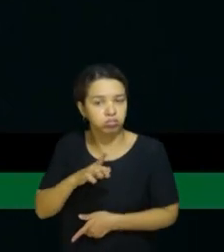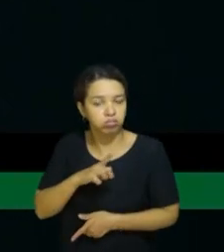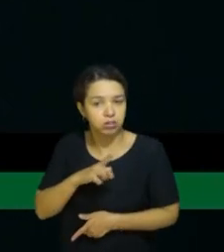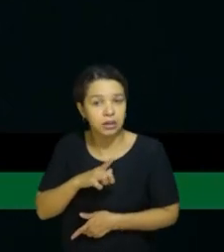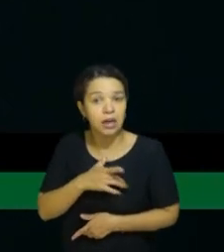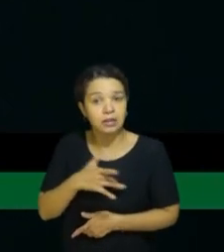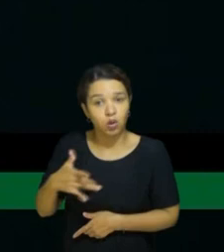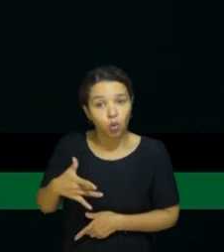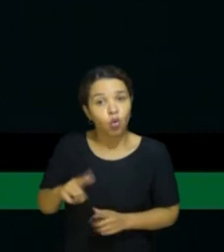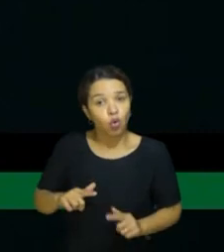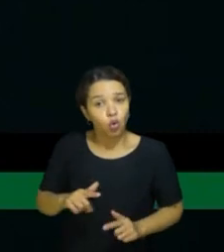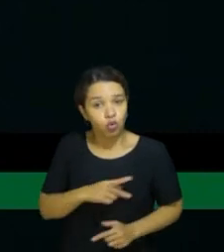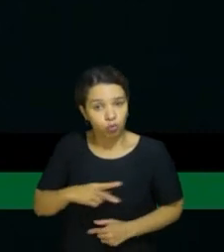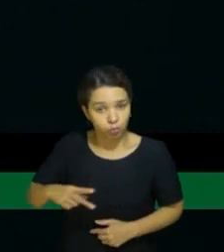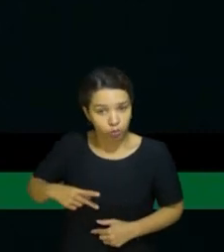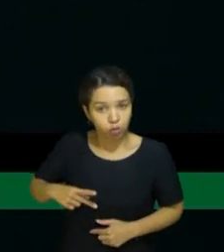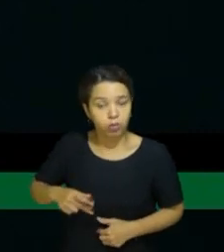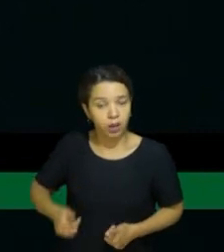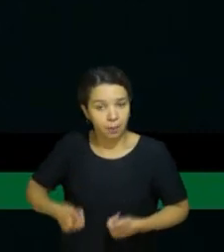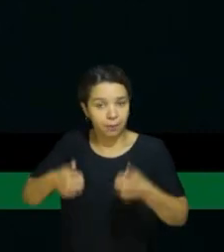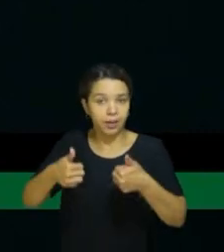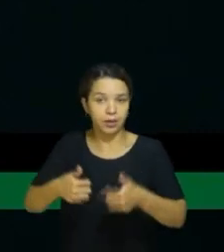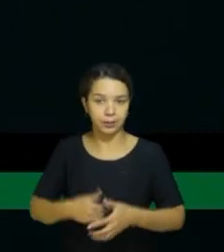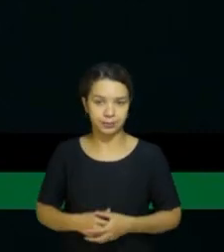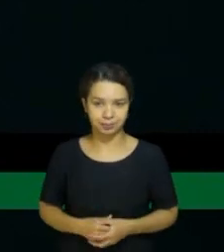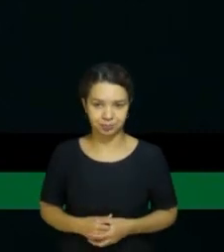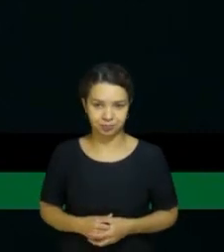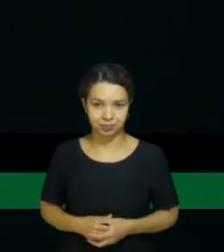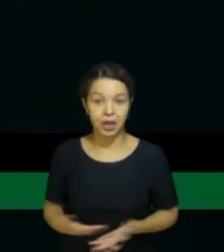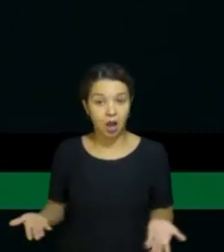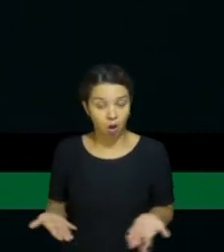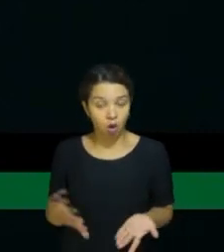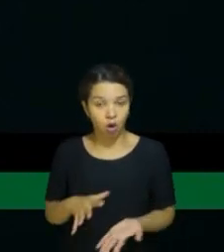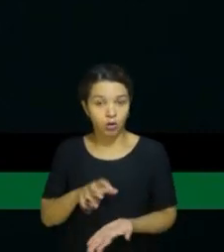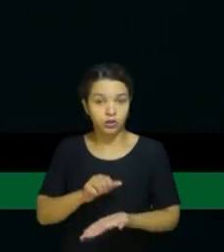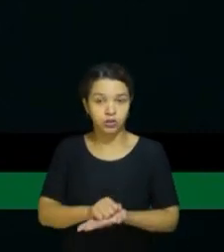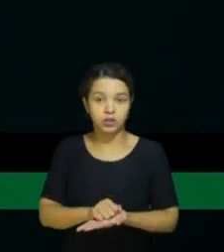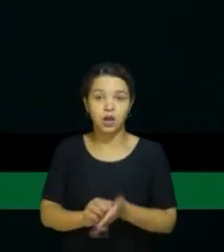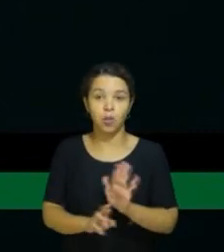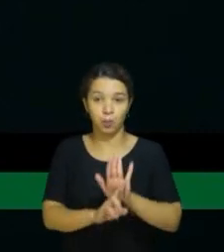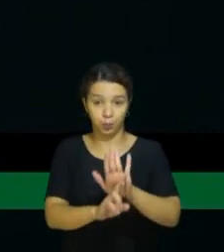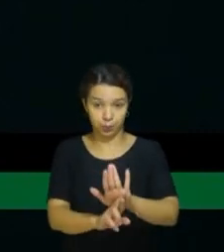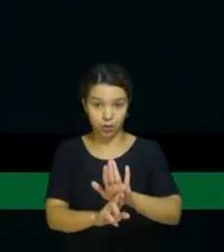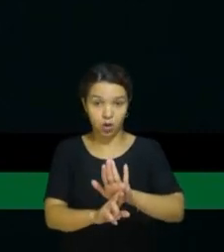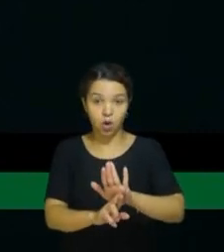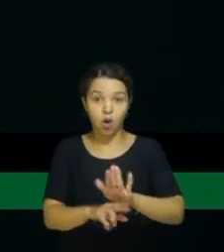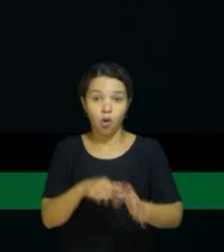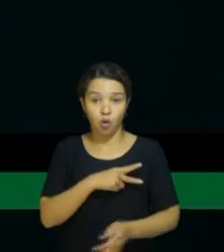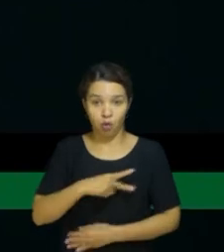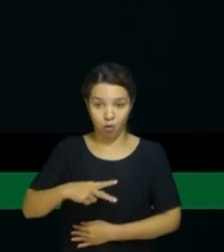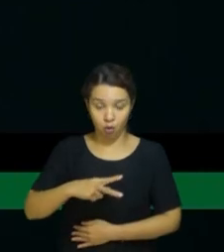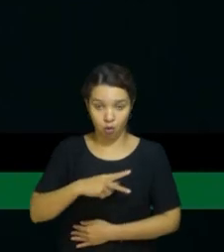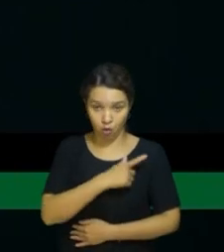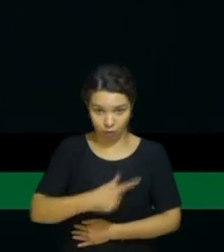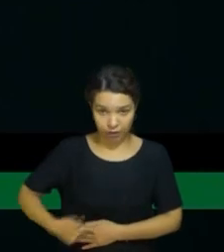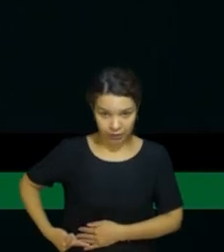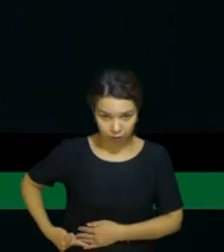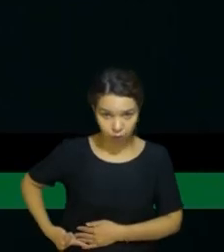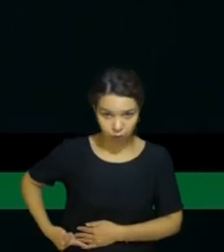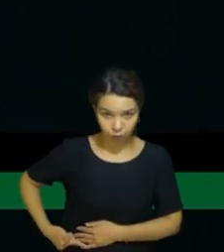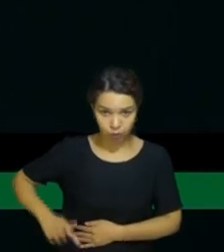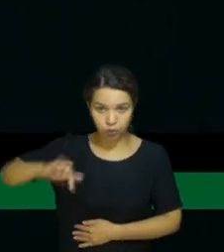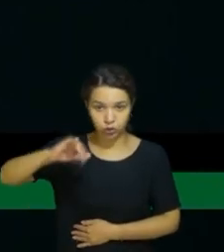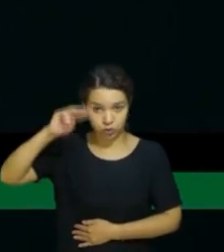públ e eu queria deixar registrado aqui em nome do governador Jorginho Melo que nós recebemos as reclamações do